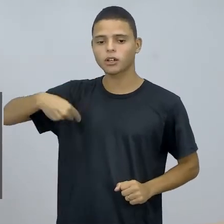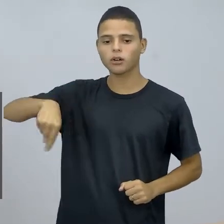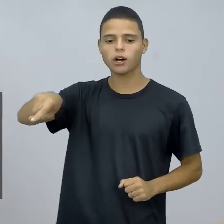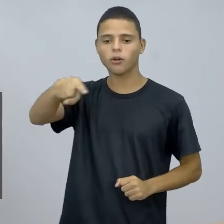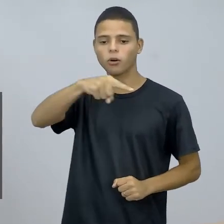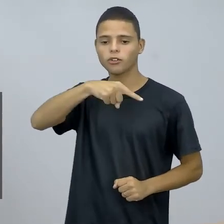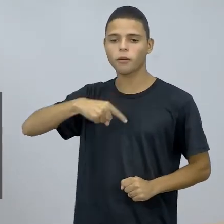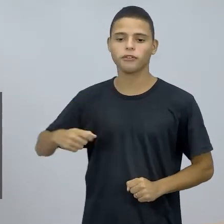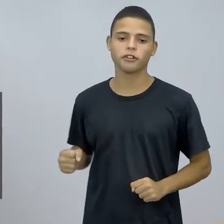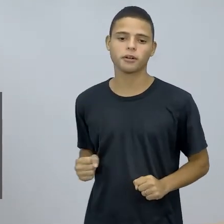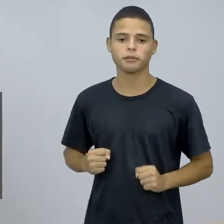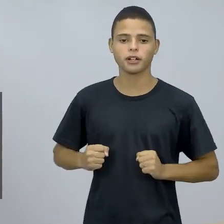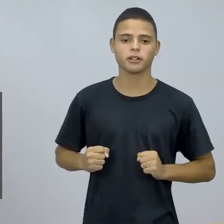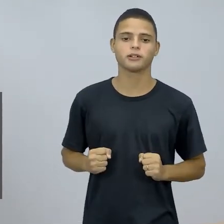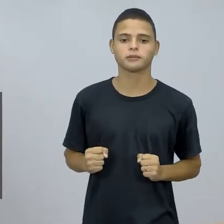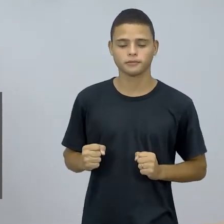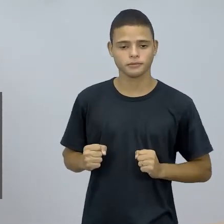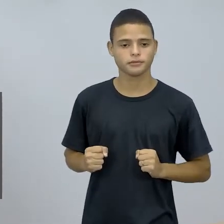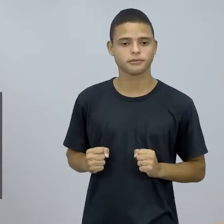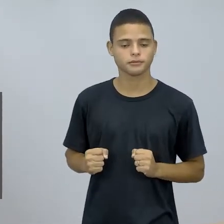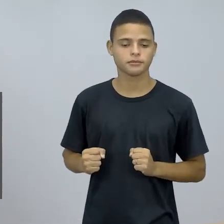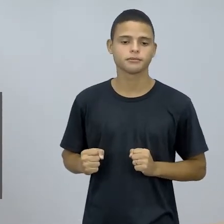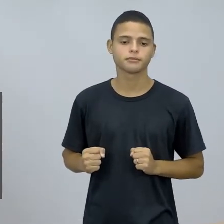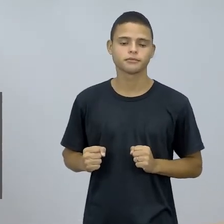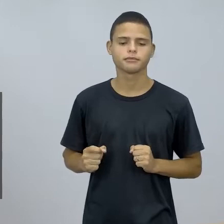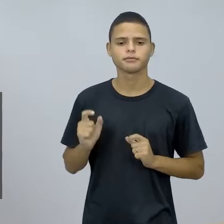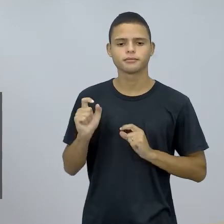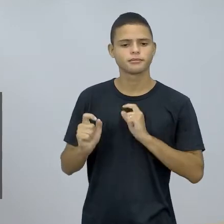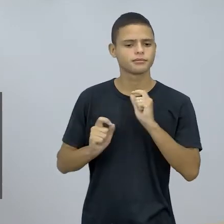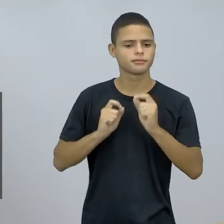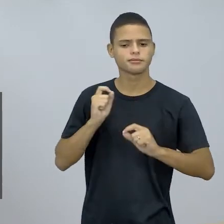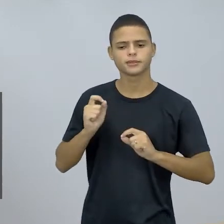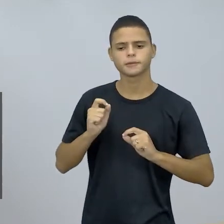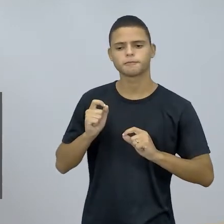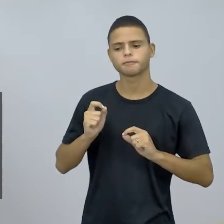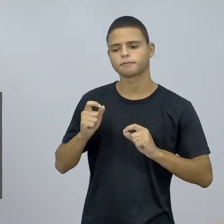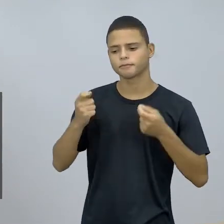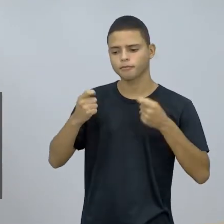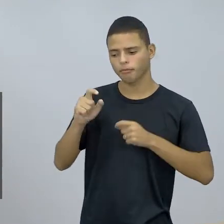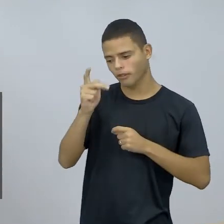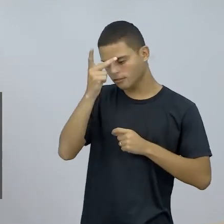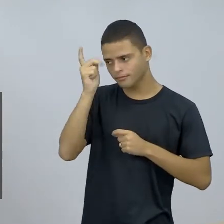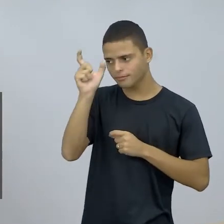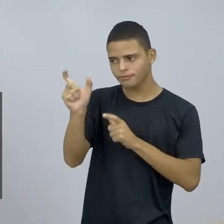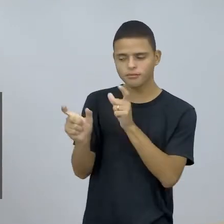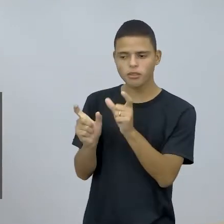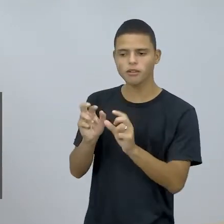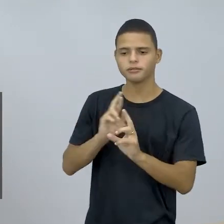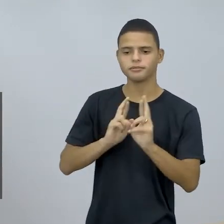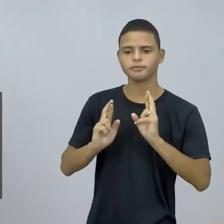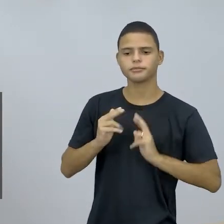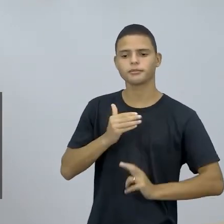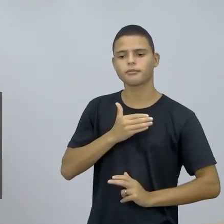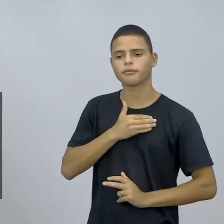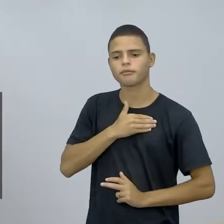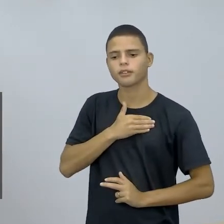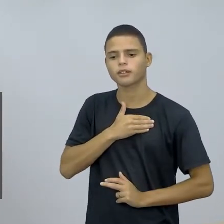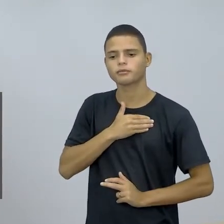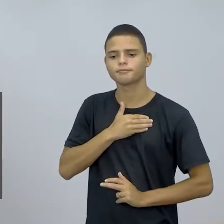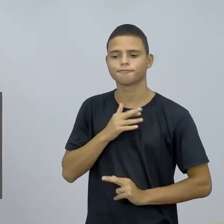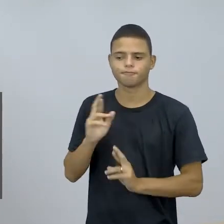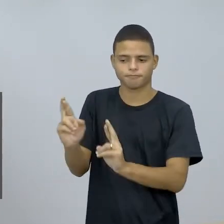o respeito, a gente tem que respeitar o outro. Exato. Então, o que eu exijo das pessoas em relação a mim? Que me